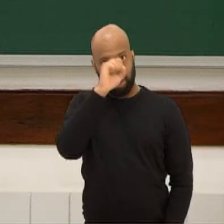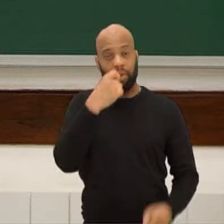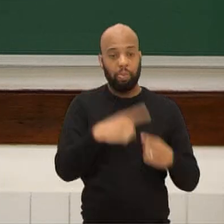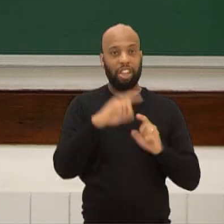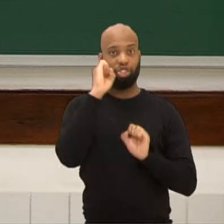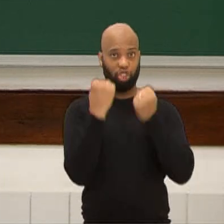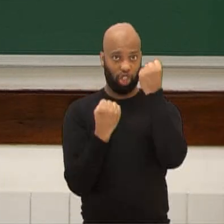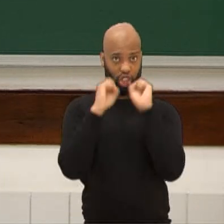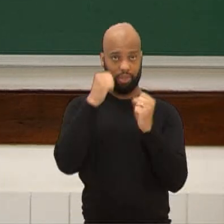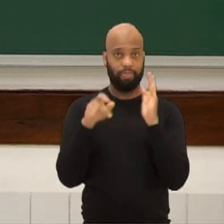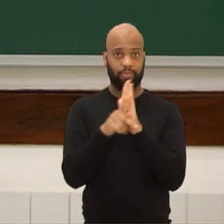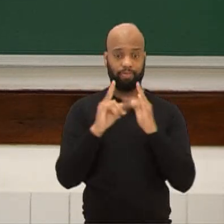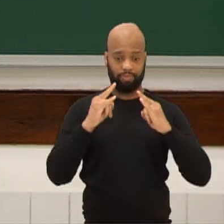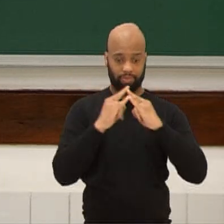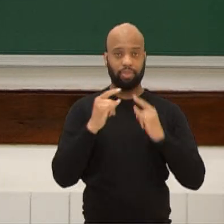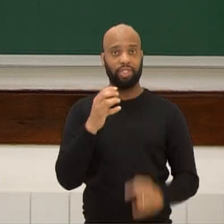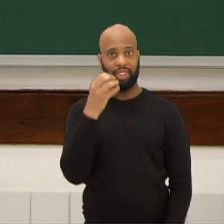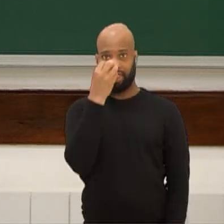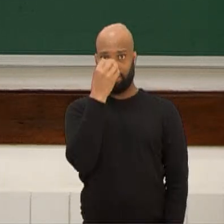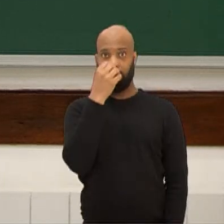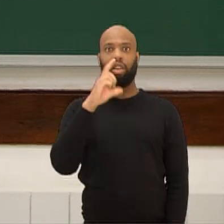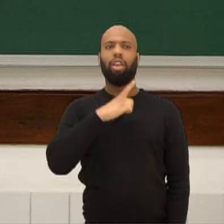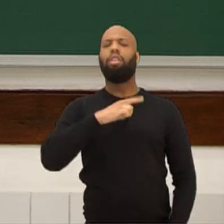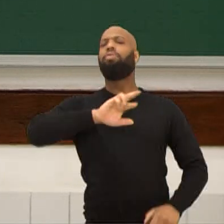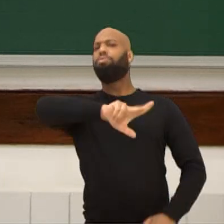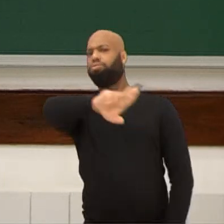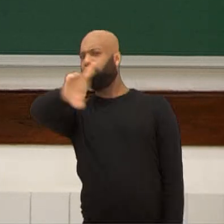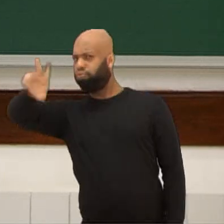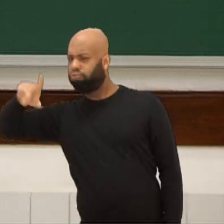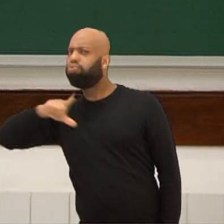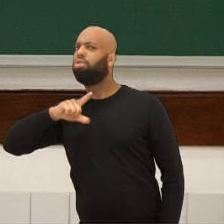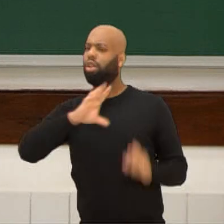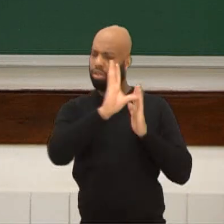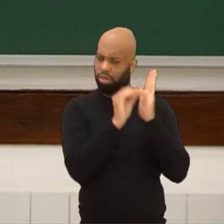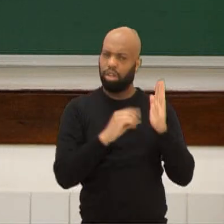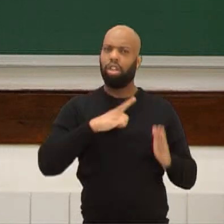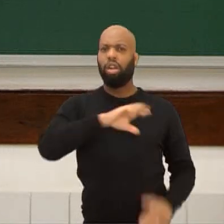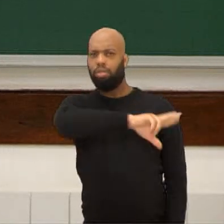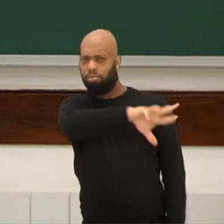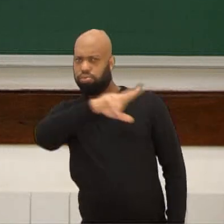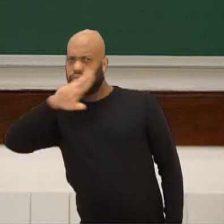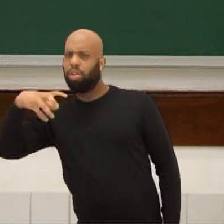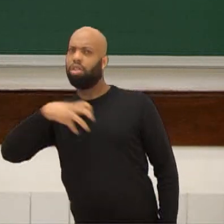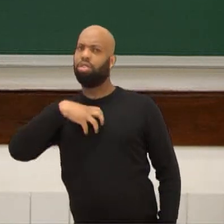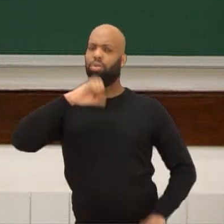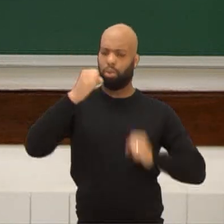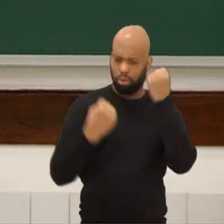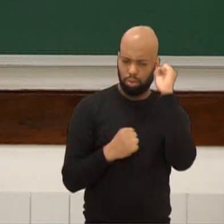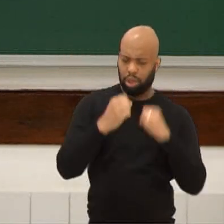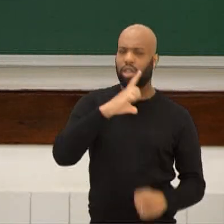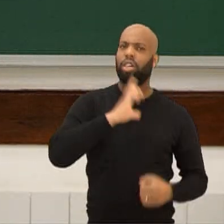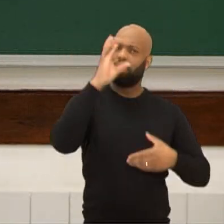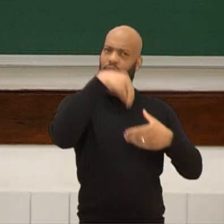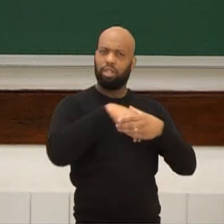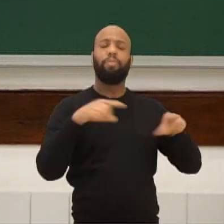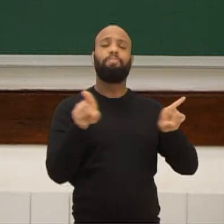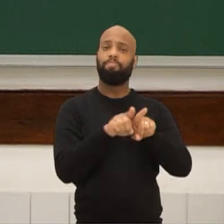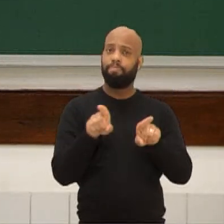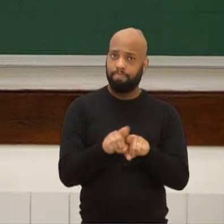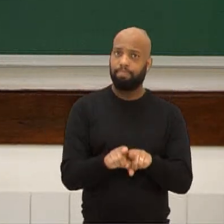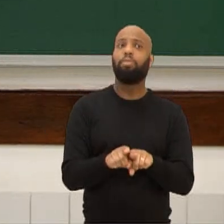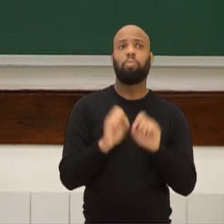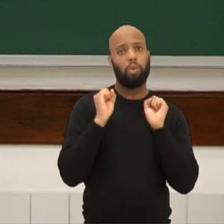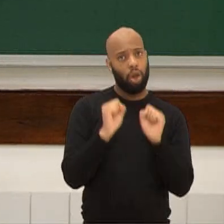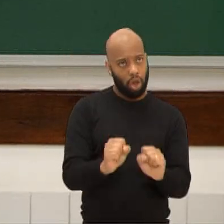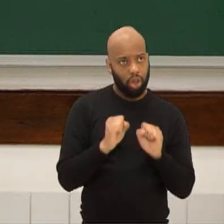circenses, elas são complexas, são muitos conteúdos, são muitas práticas, muitas atividades que podemos fazer